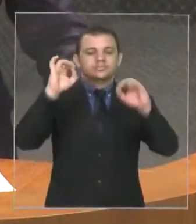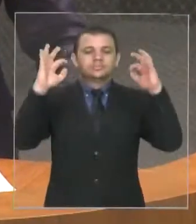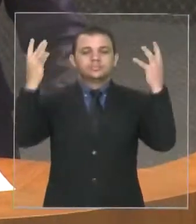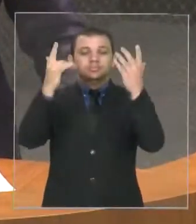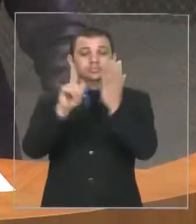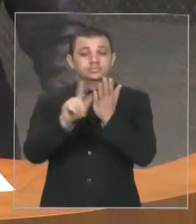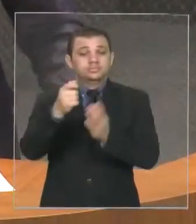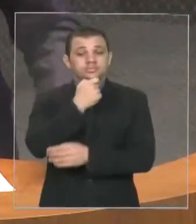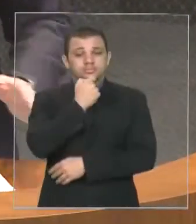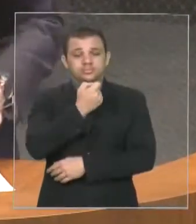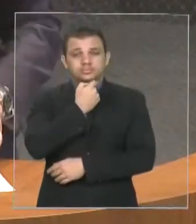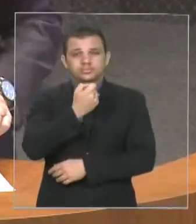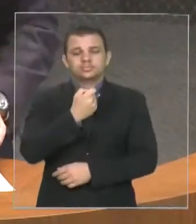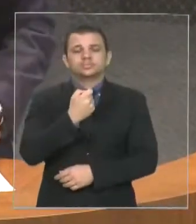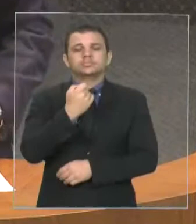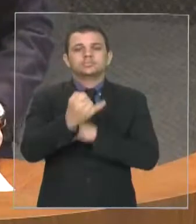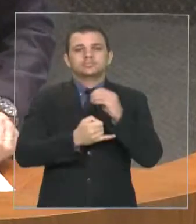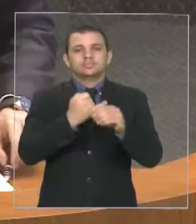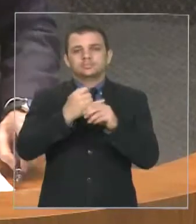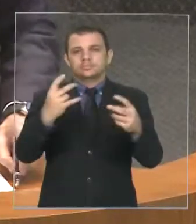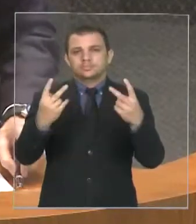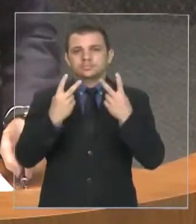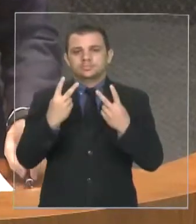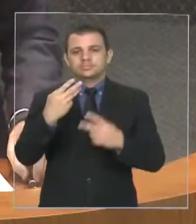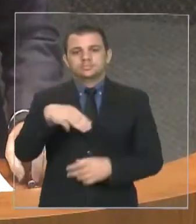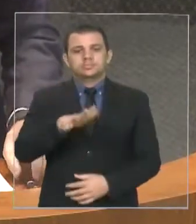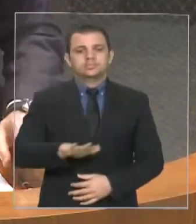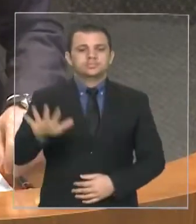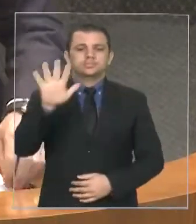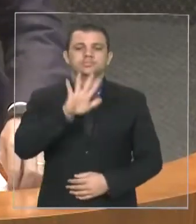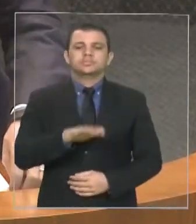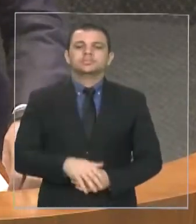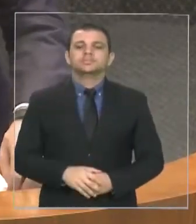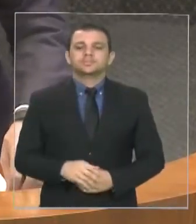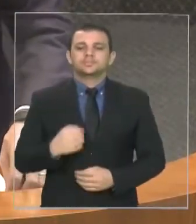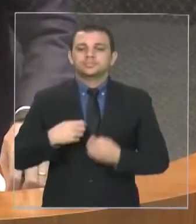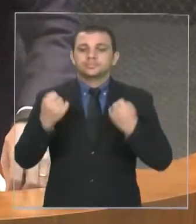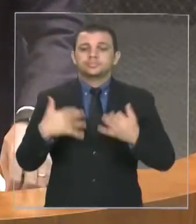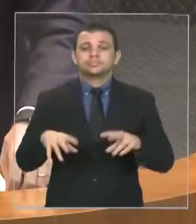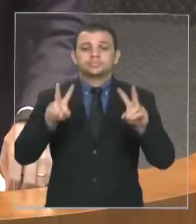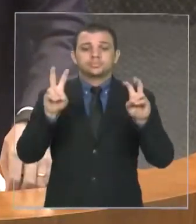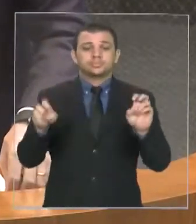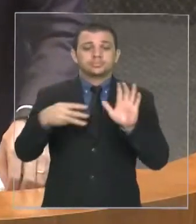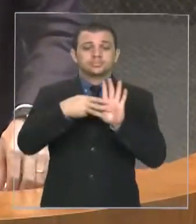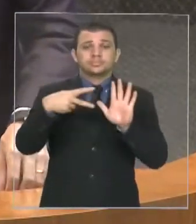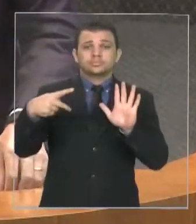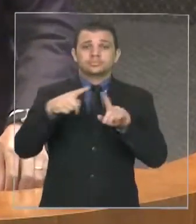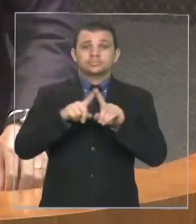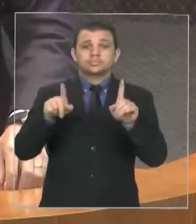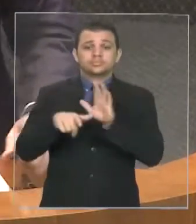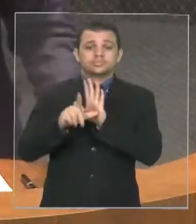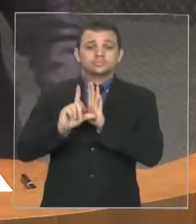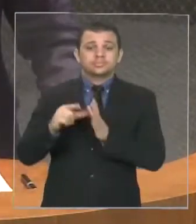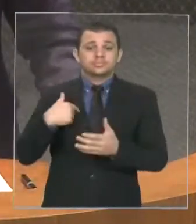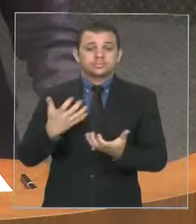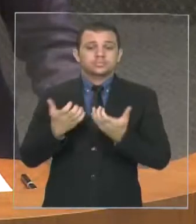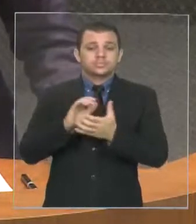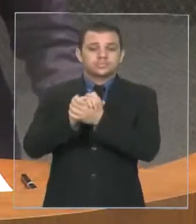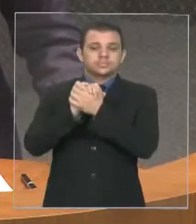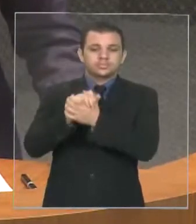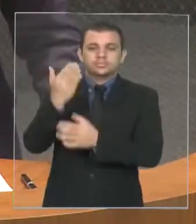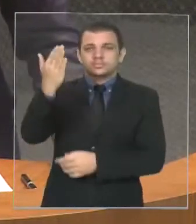antes mesmo de entrar no mérito da medida provisória, eu queria saudar aqui os concursados da Polícia